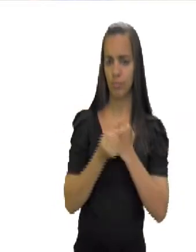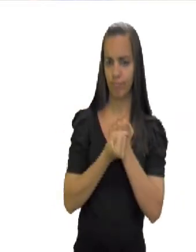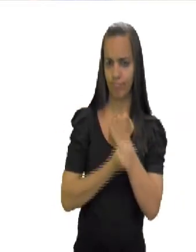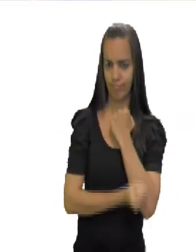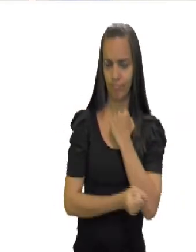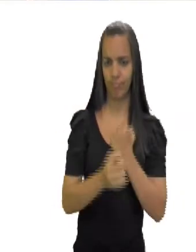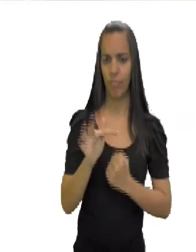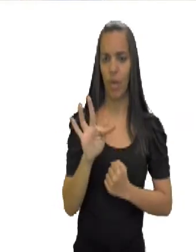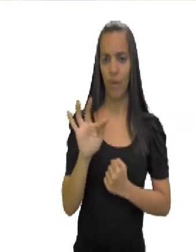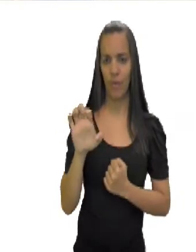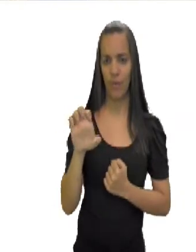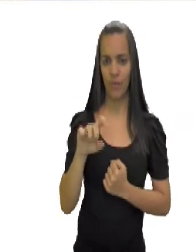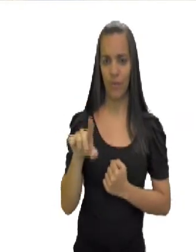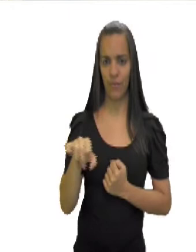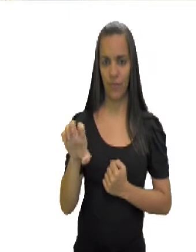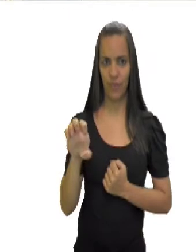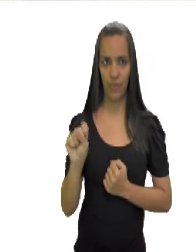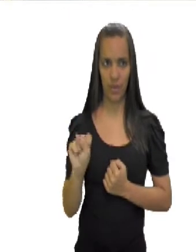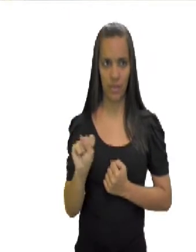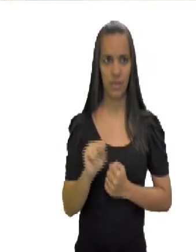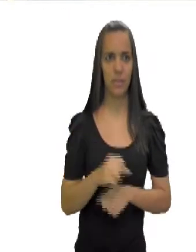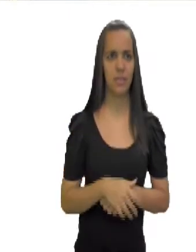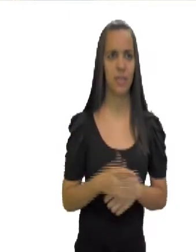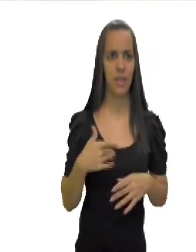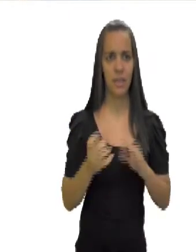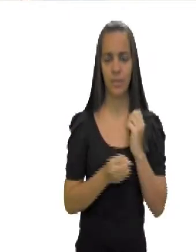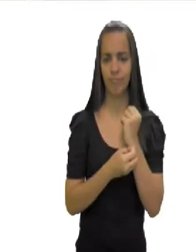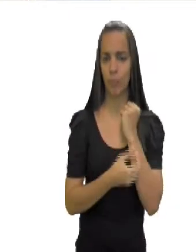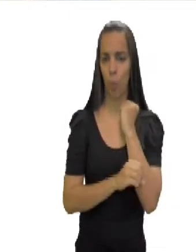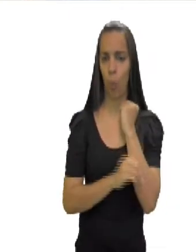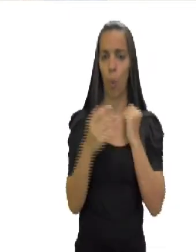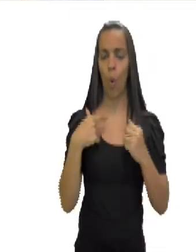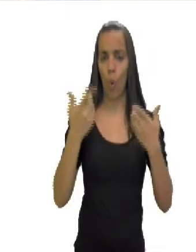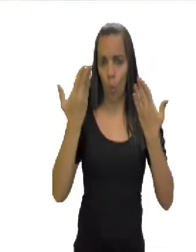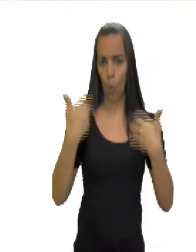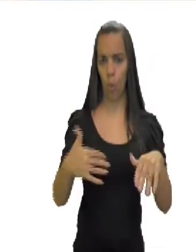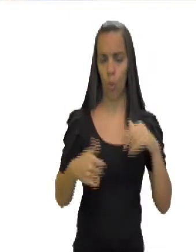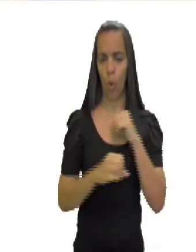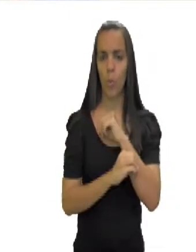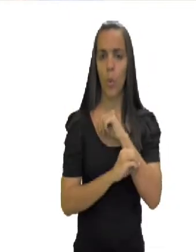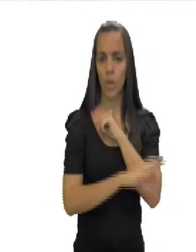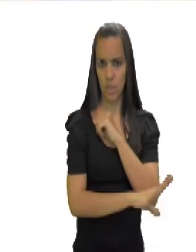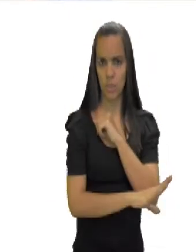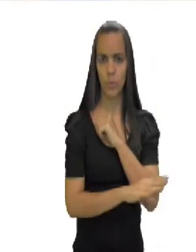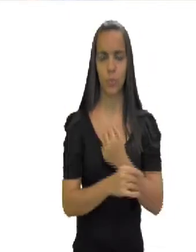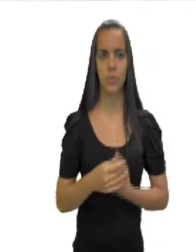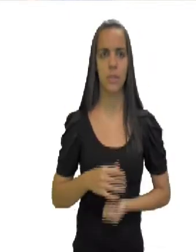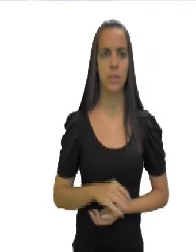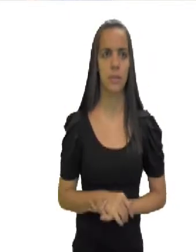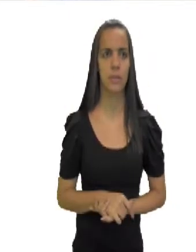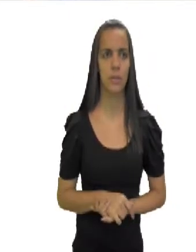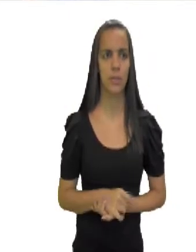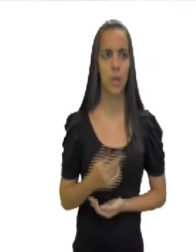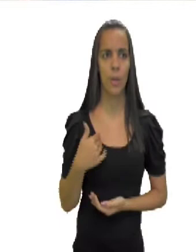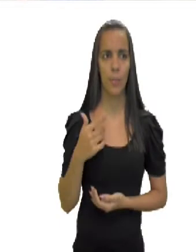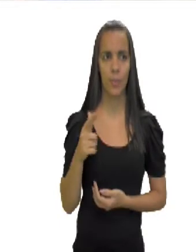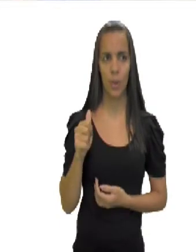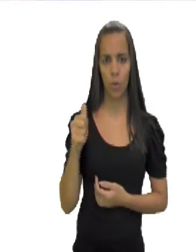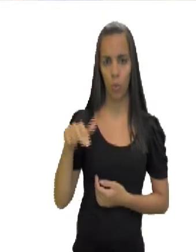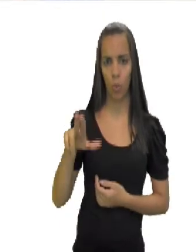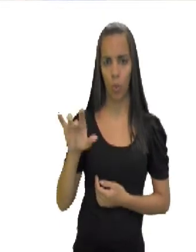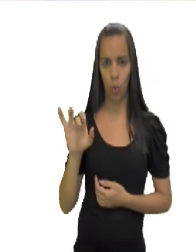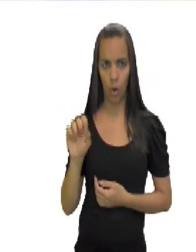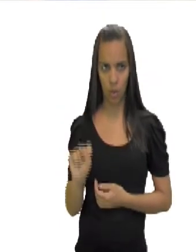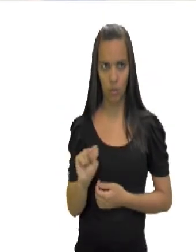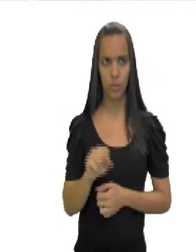é eliminado para fora do corpo pelo ânus. Então, nós temos aí o intestino